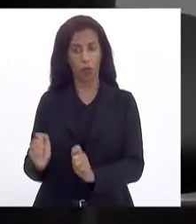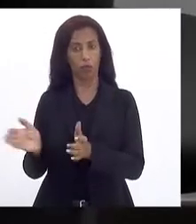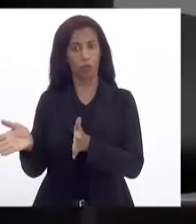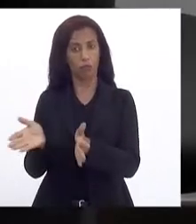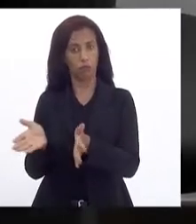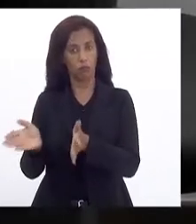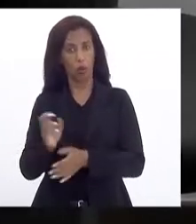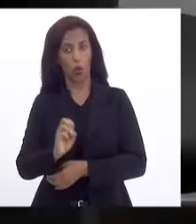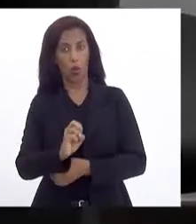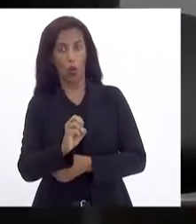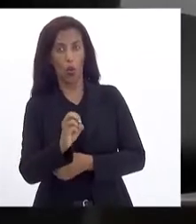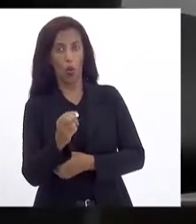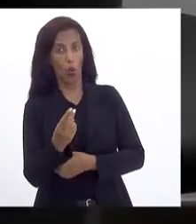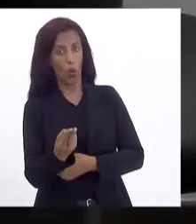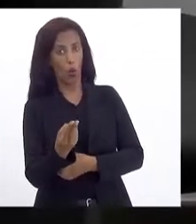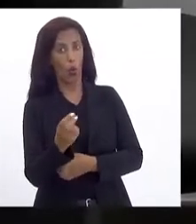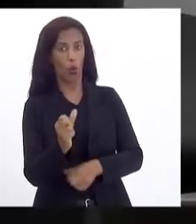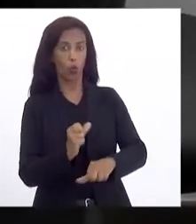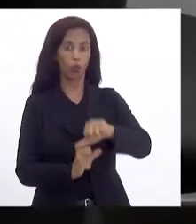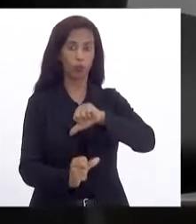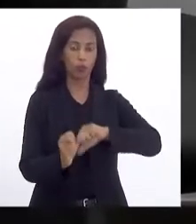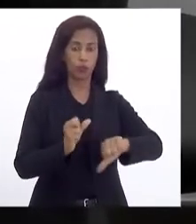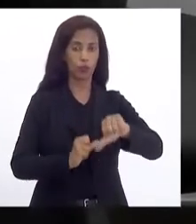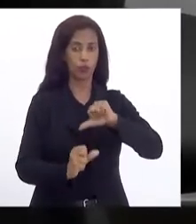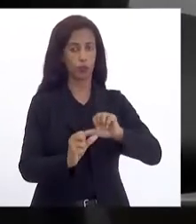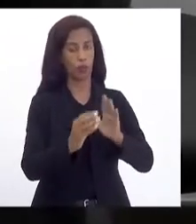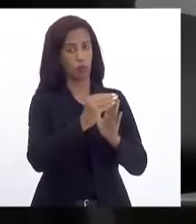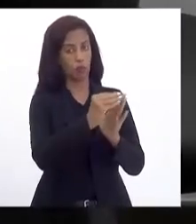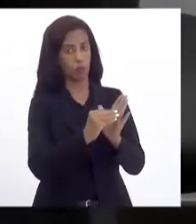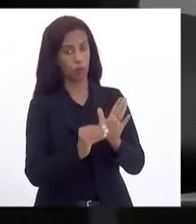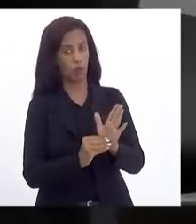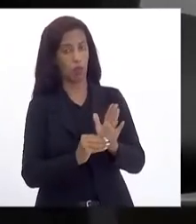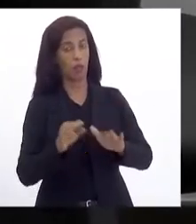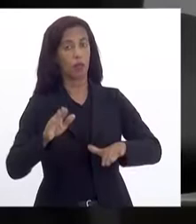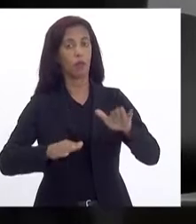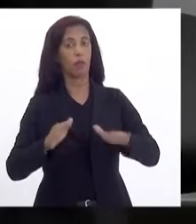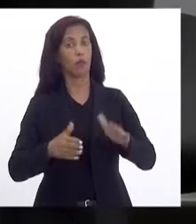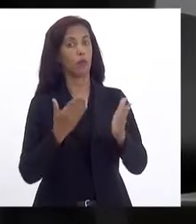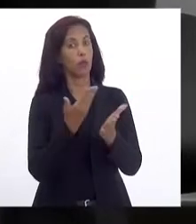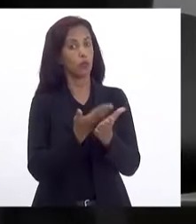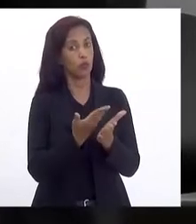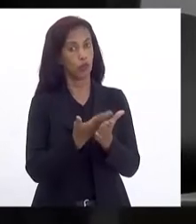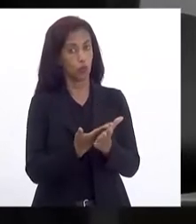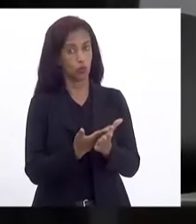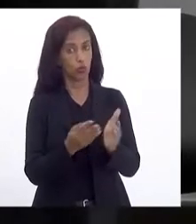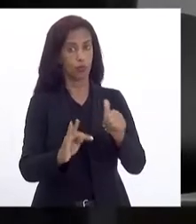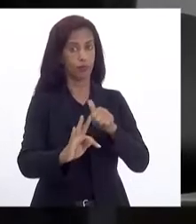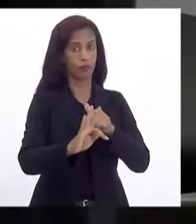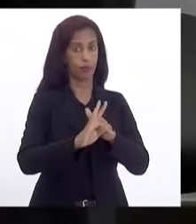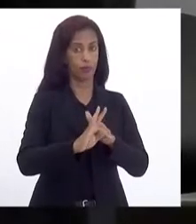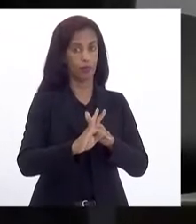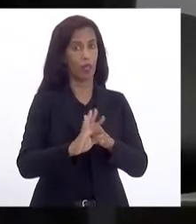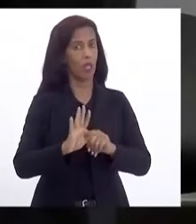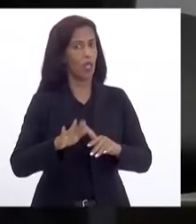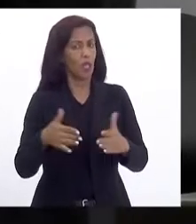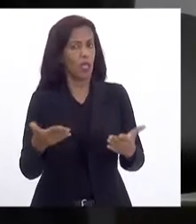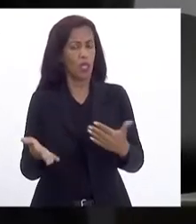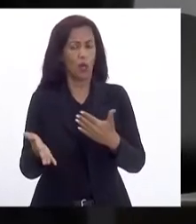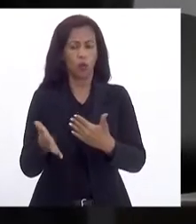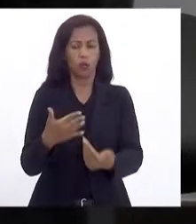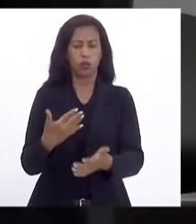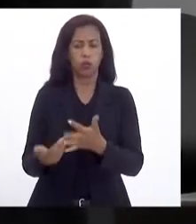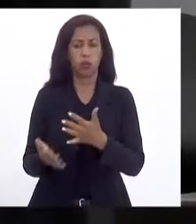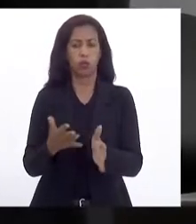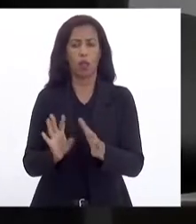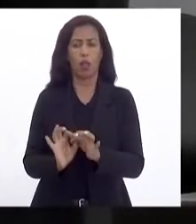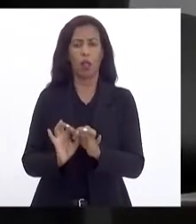flexibilizar ou enrijecer os critérios de acordo com estudos técnicos e não ao bel prazer de quem está